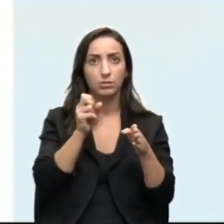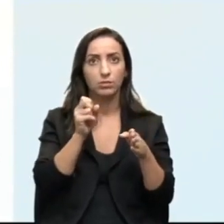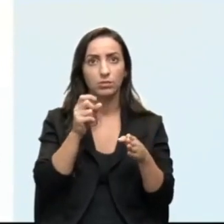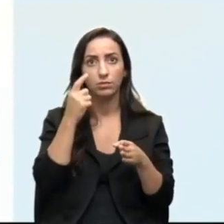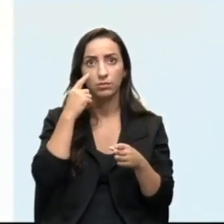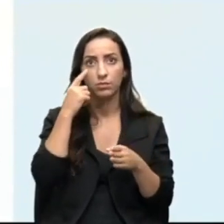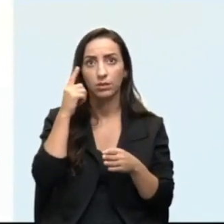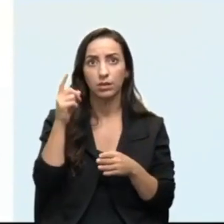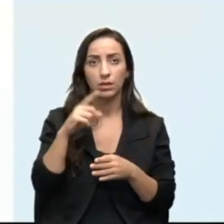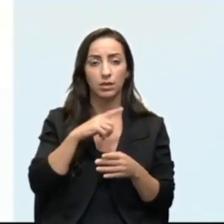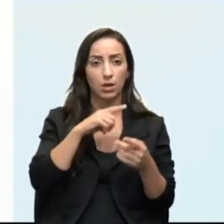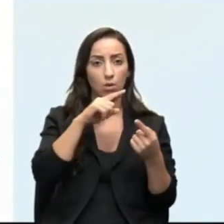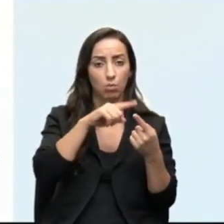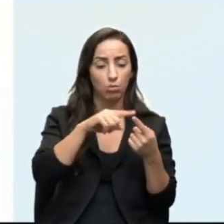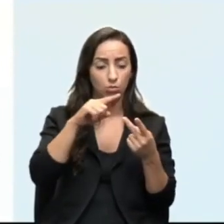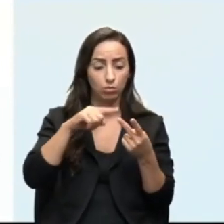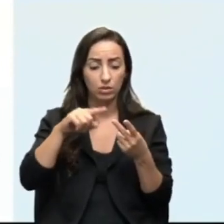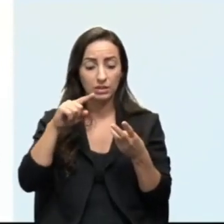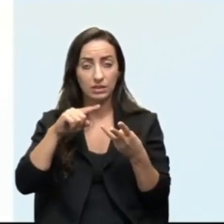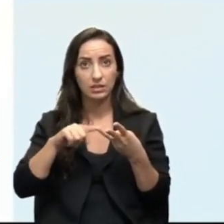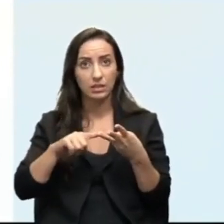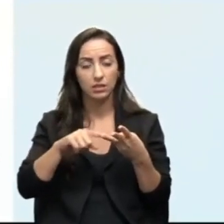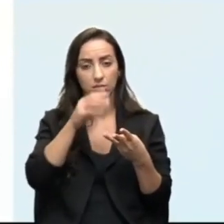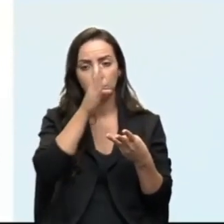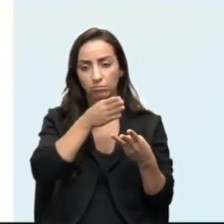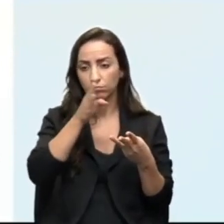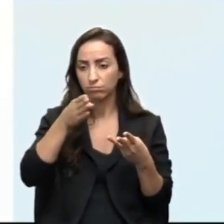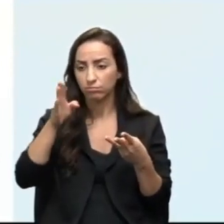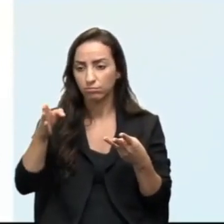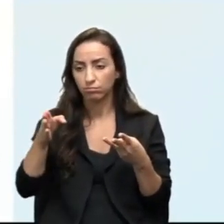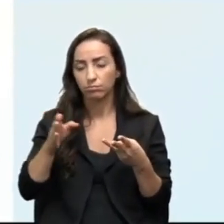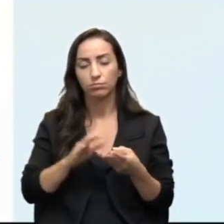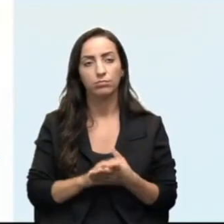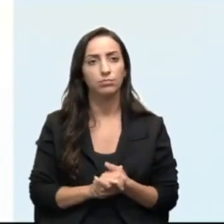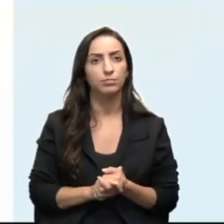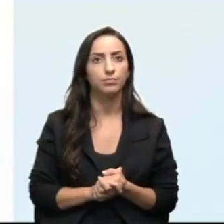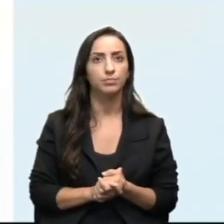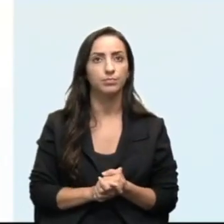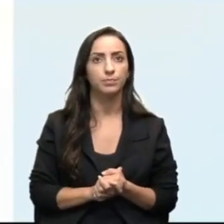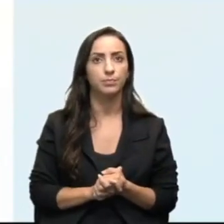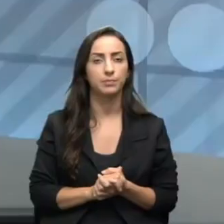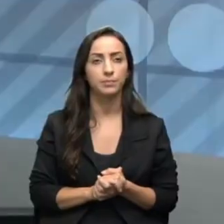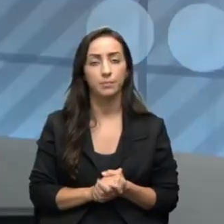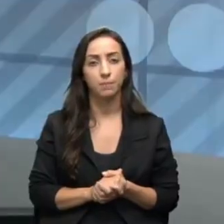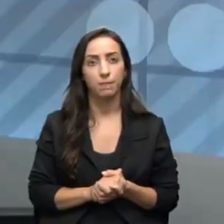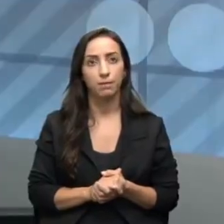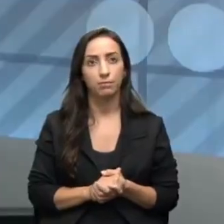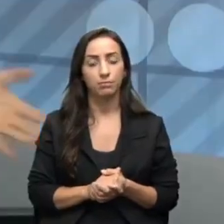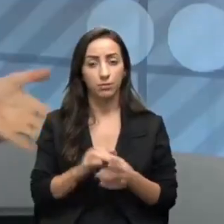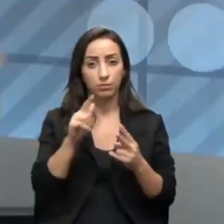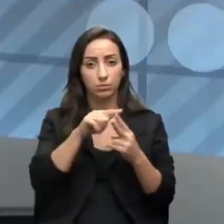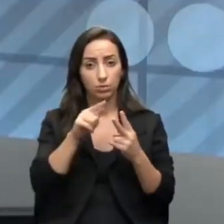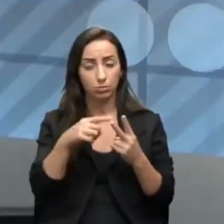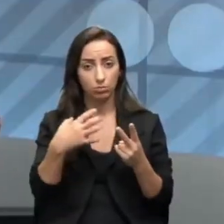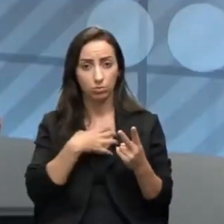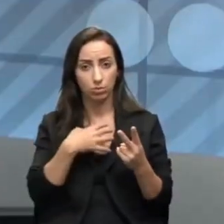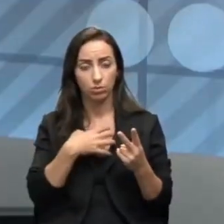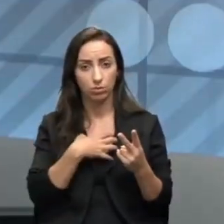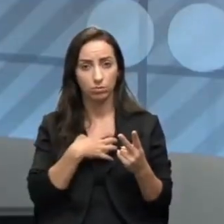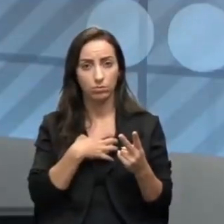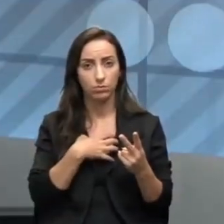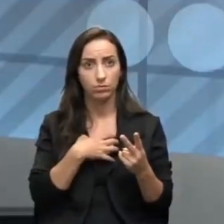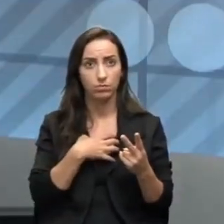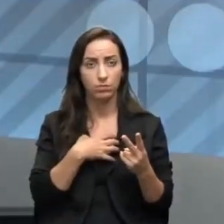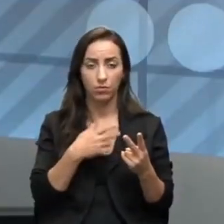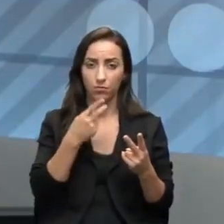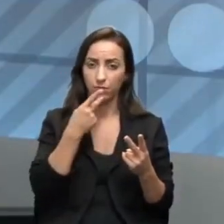1, 2, 3 ramos atravessando nosso elemento. Então, esses dois tipos de estribos,